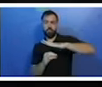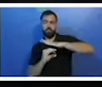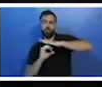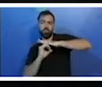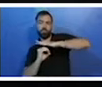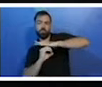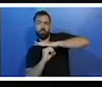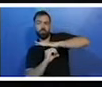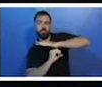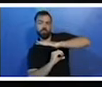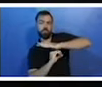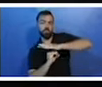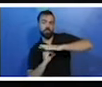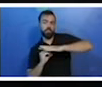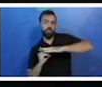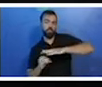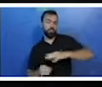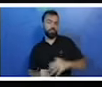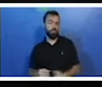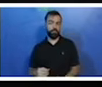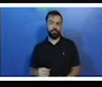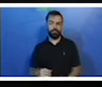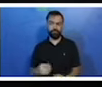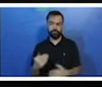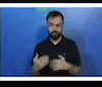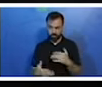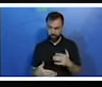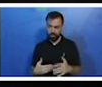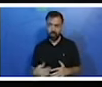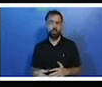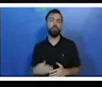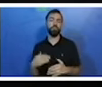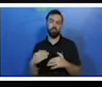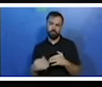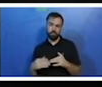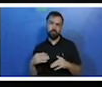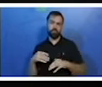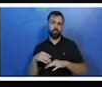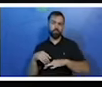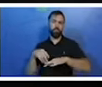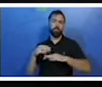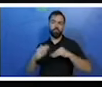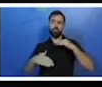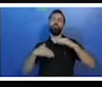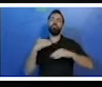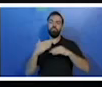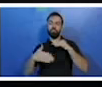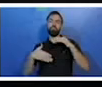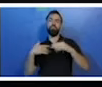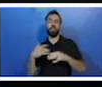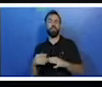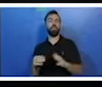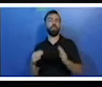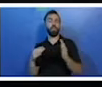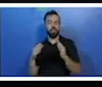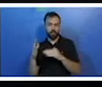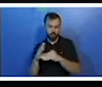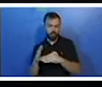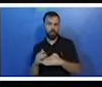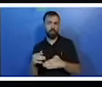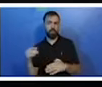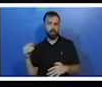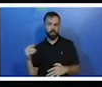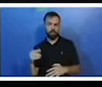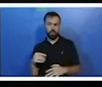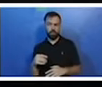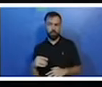embaixo. Depois disso, a prancha foi evoluindo, foi modificando, até chegar nas pranchas de surf